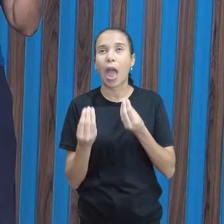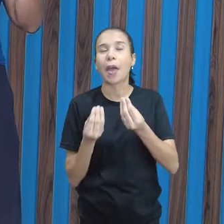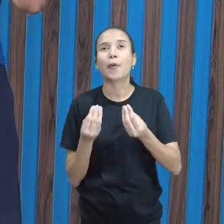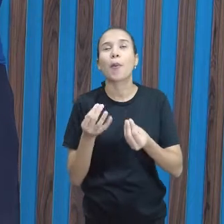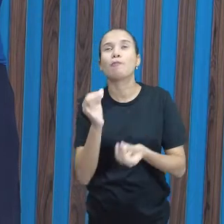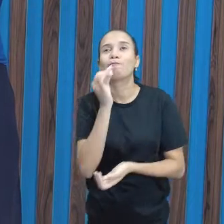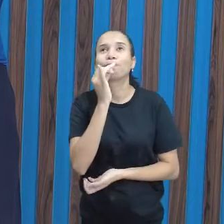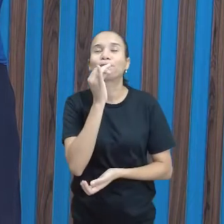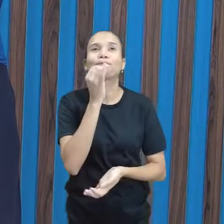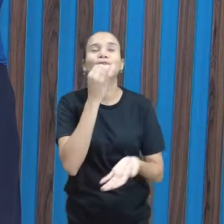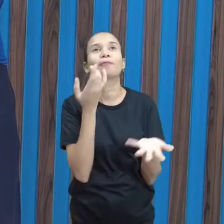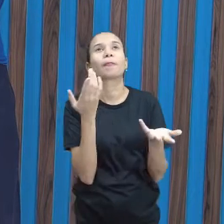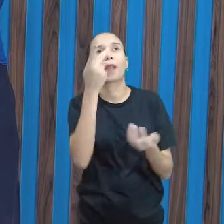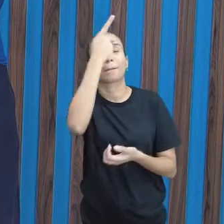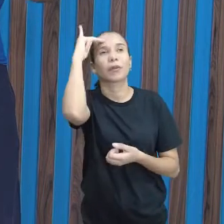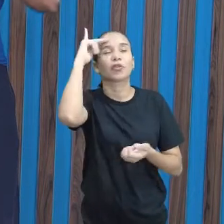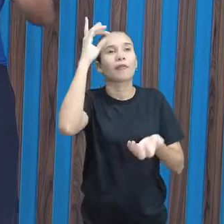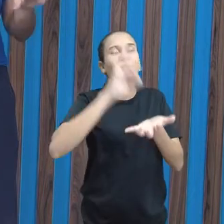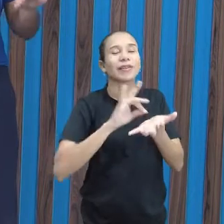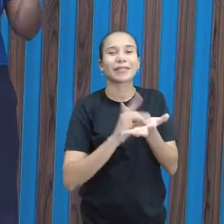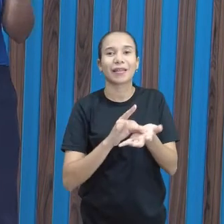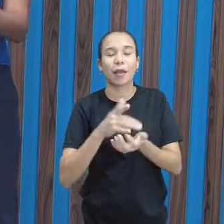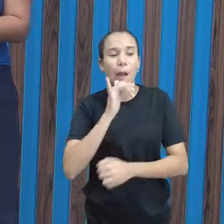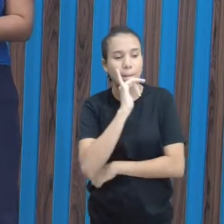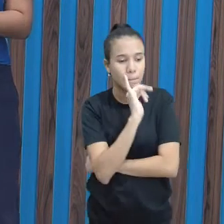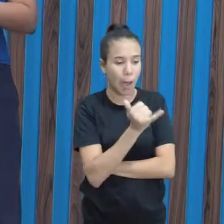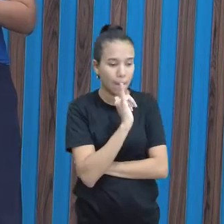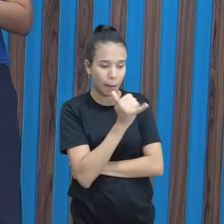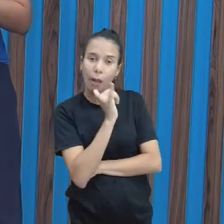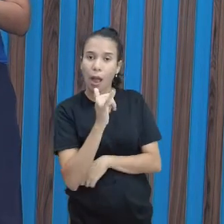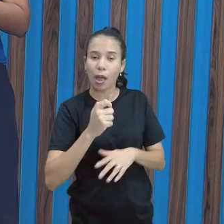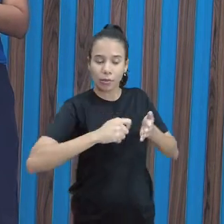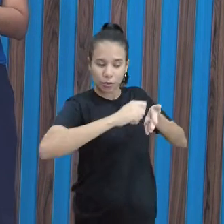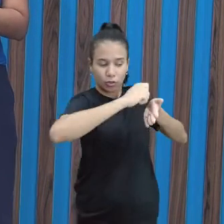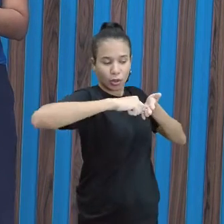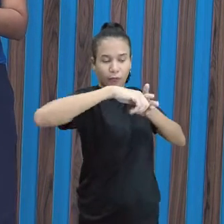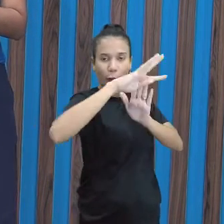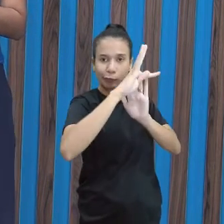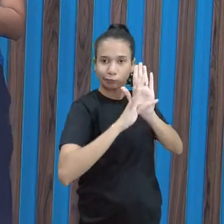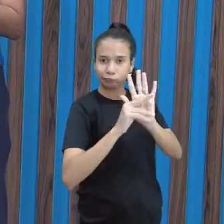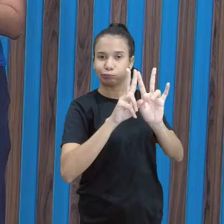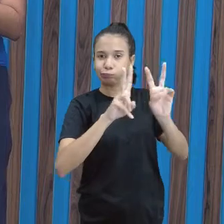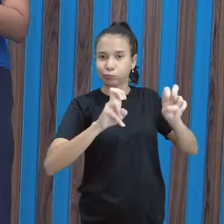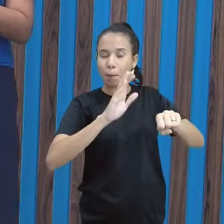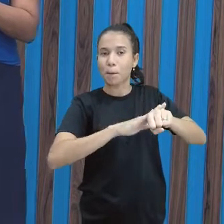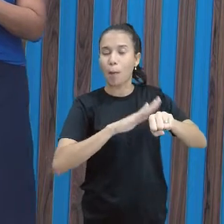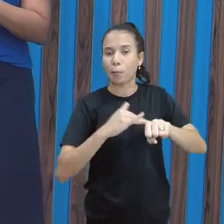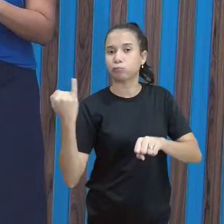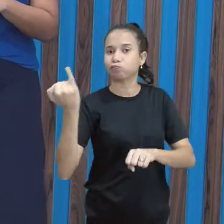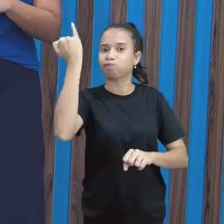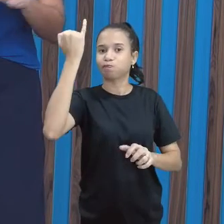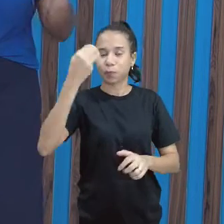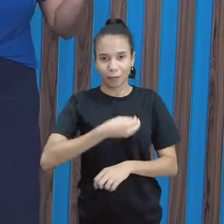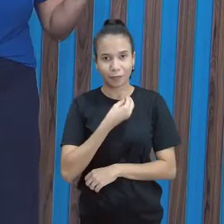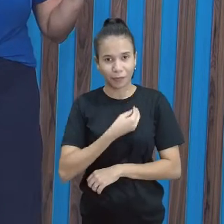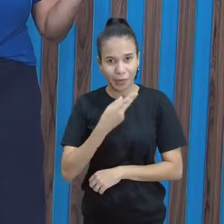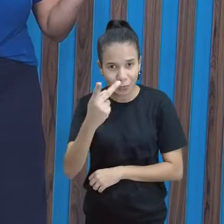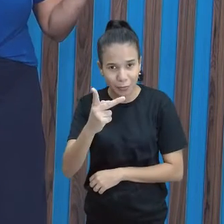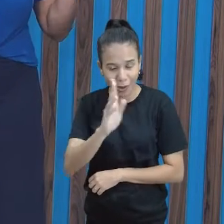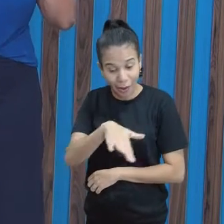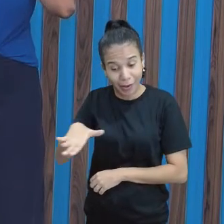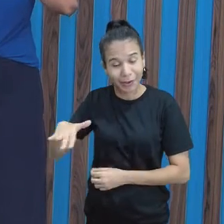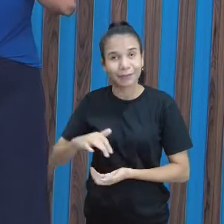Imaginem que vocês fossem fazer, sei lá, um relato, escrever um texto sobre um momento marcante de vocês na